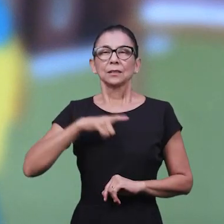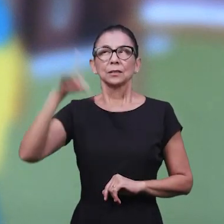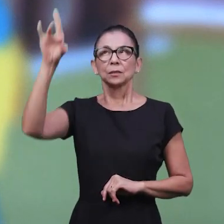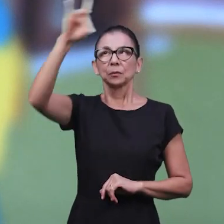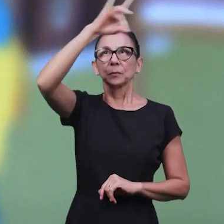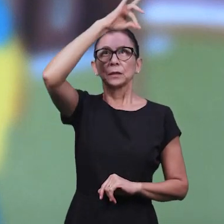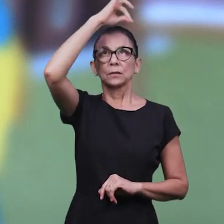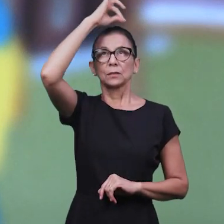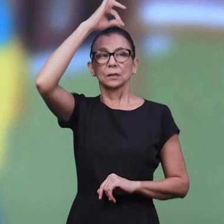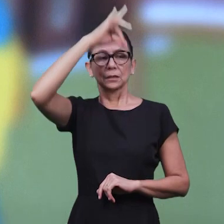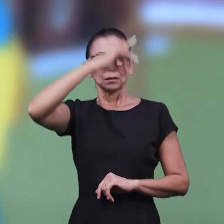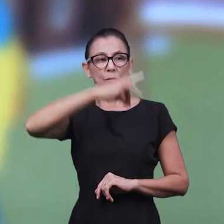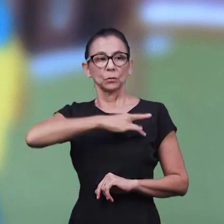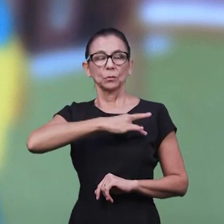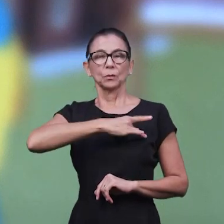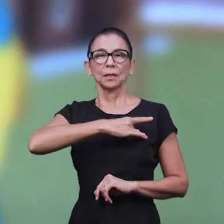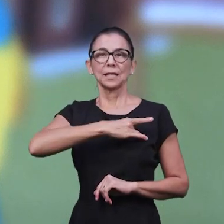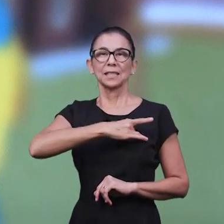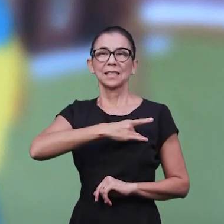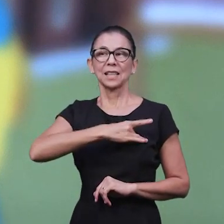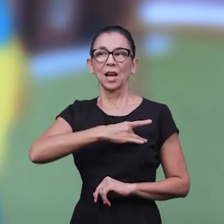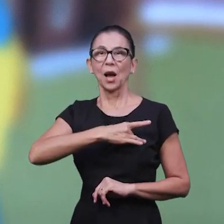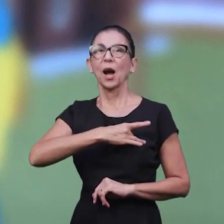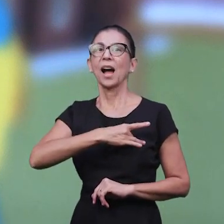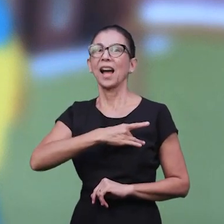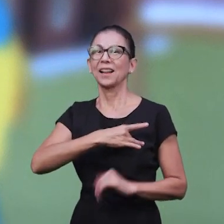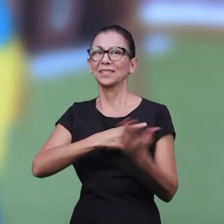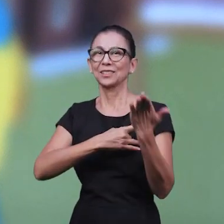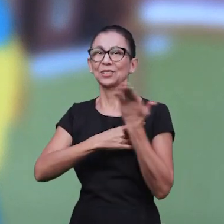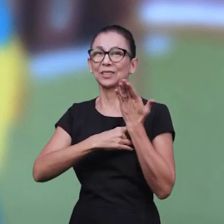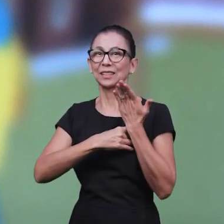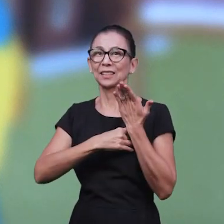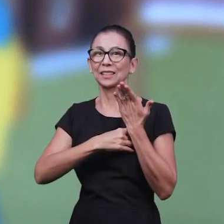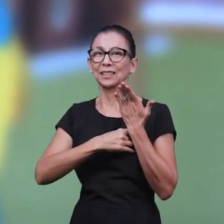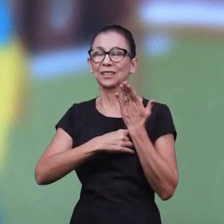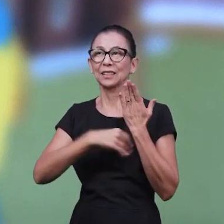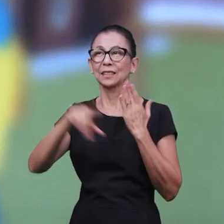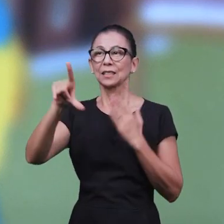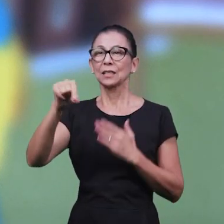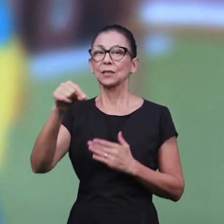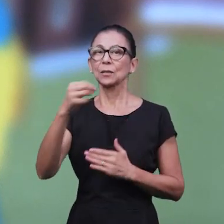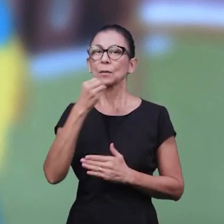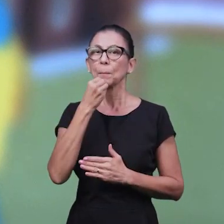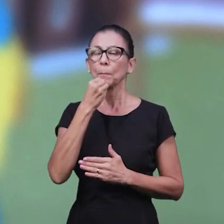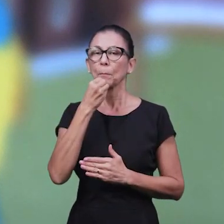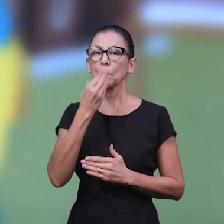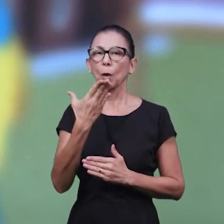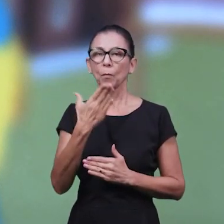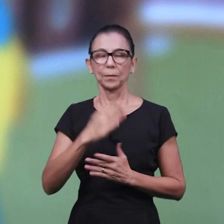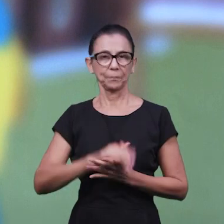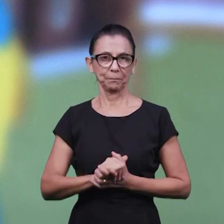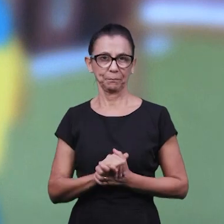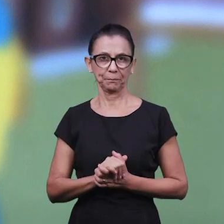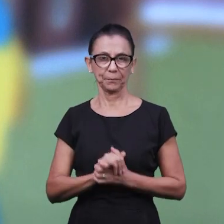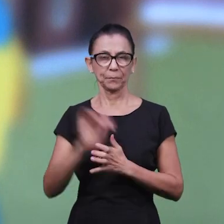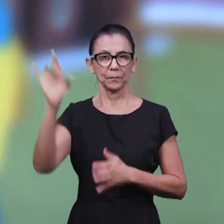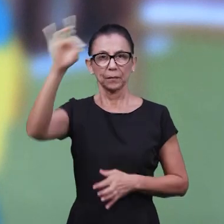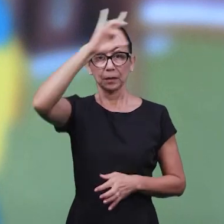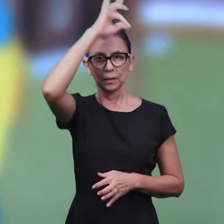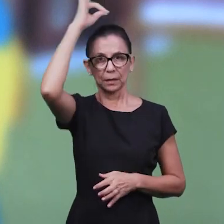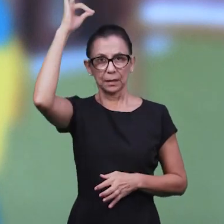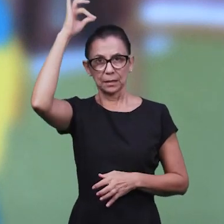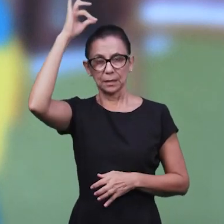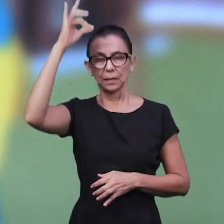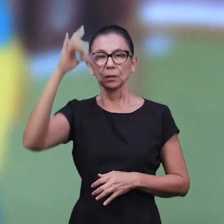coração, nos ajudando a fazer boas escolhas. Se o Espírito Santo está conosco, ele nos